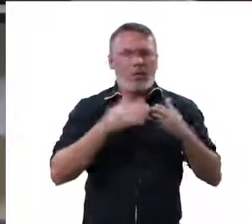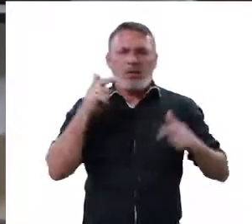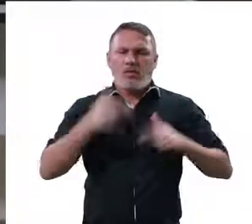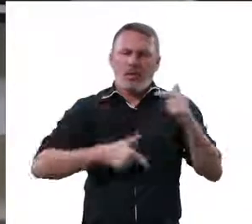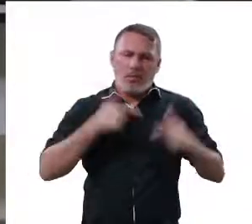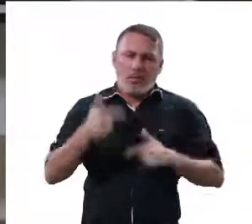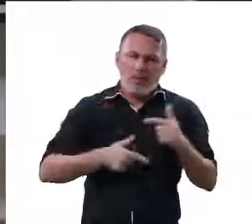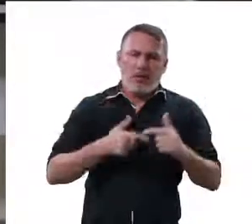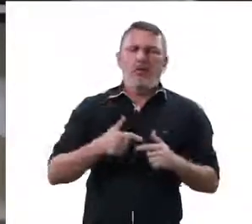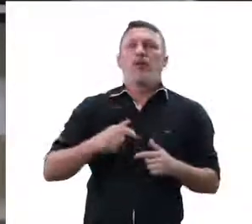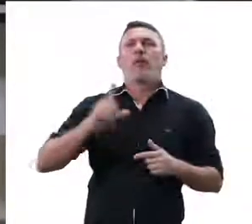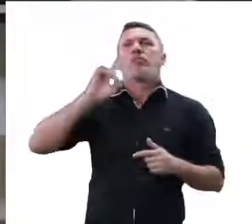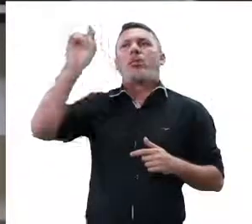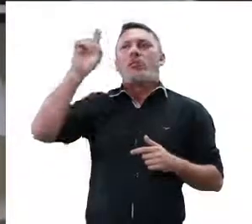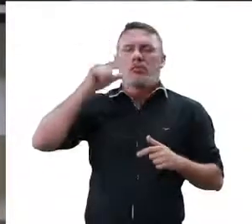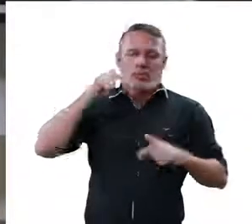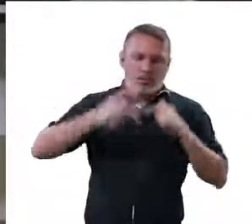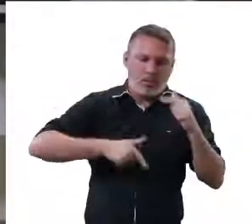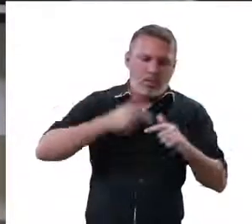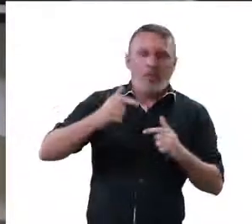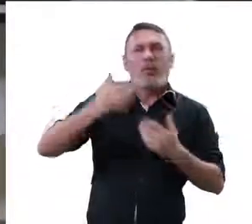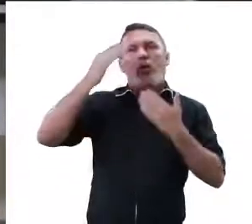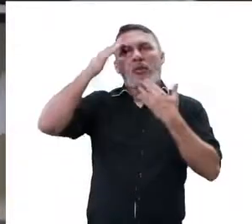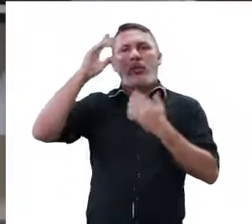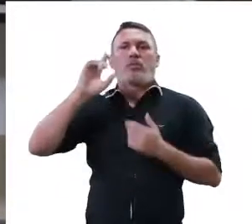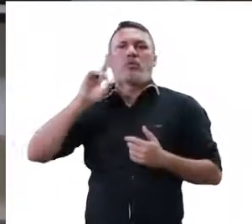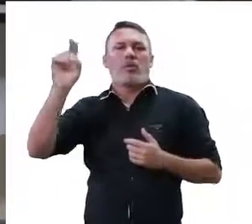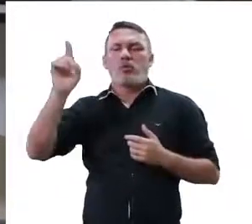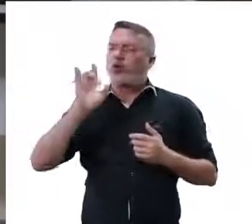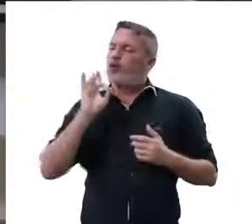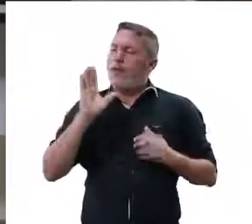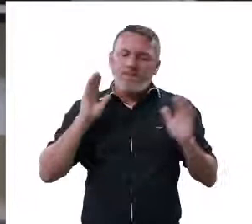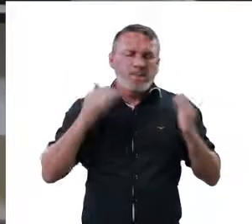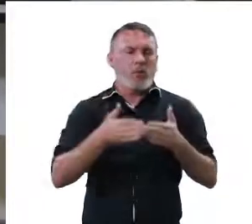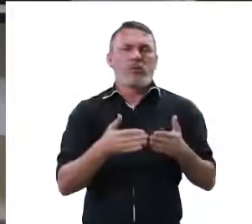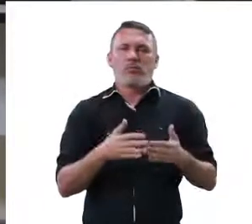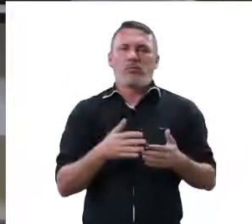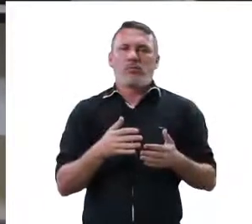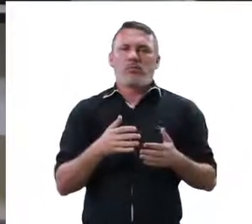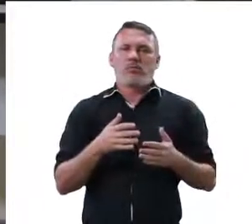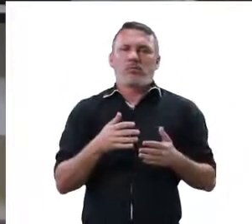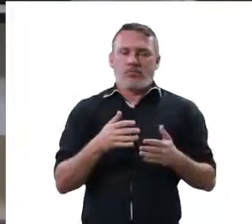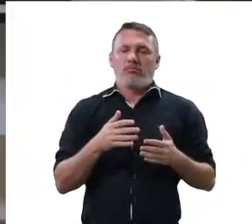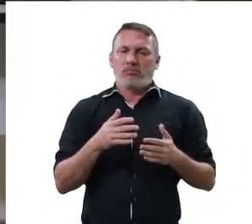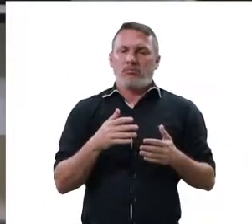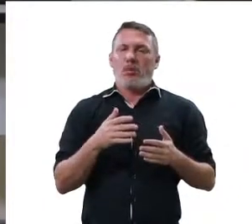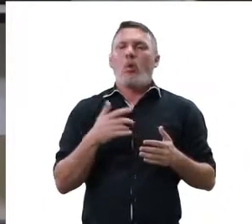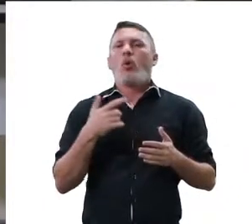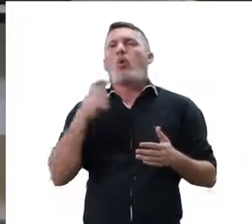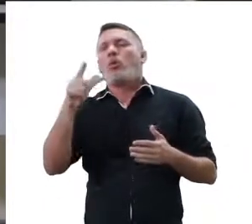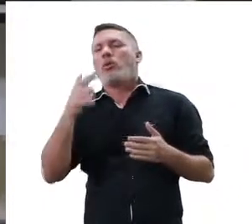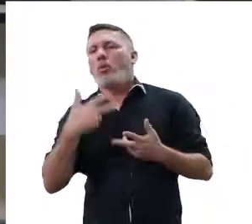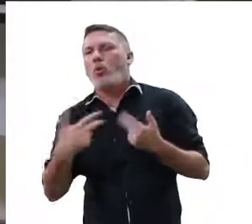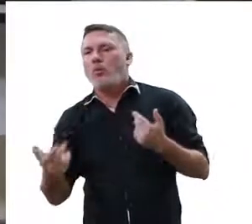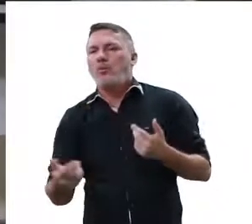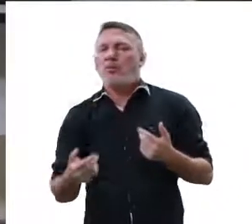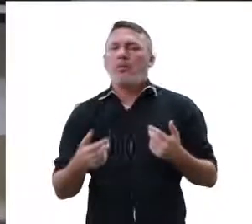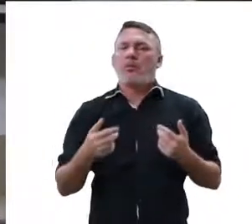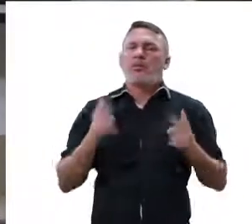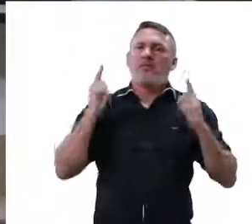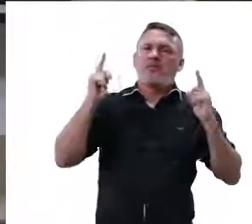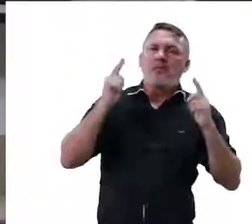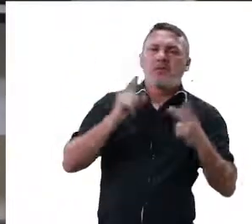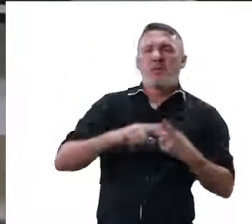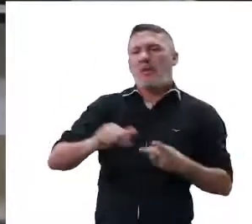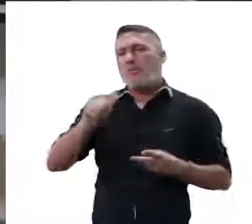vida: trabalhar e honrar as coisas de Deus. Não vai fazer mais nada além disso. Não vai